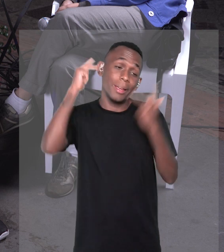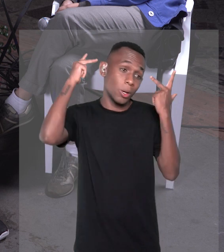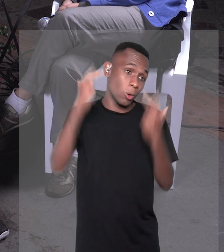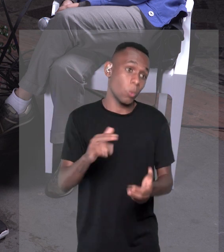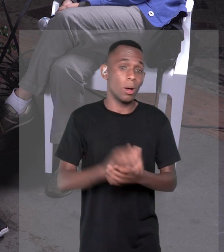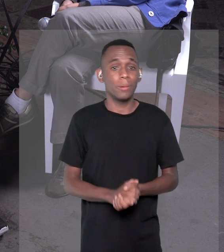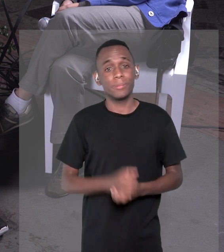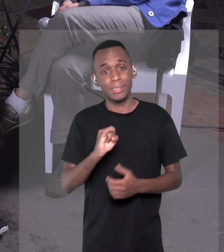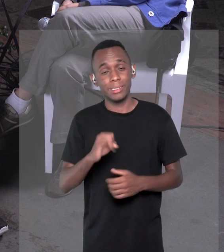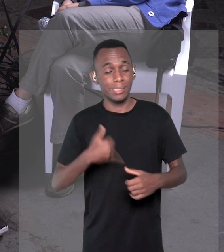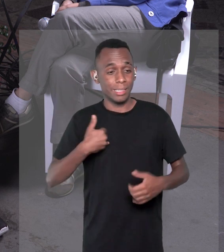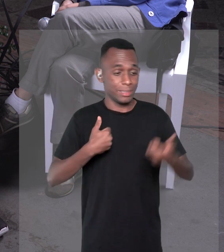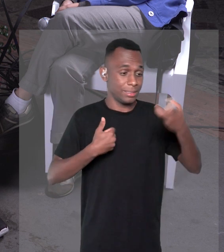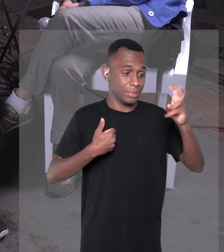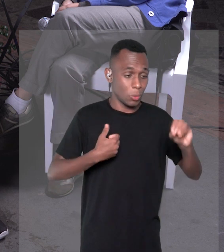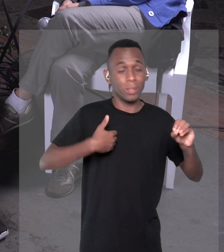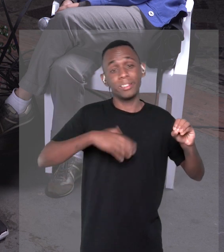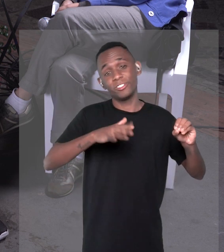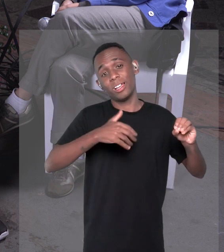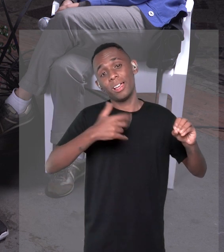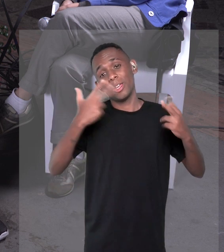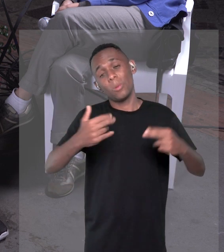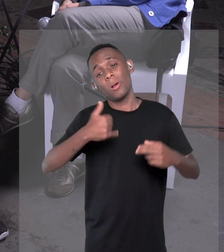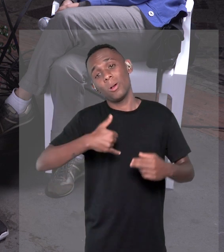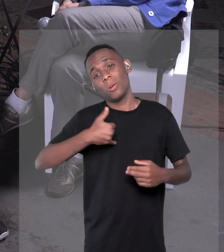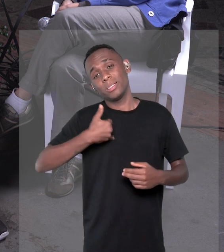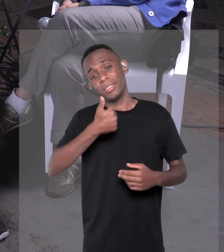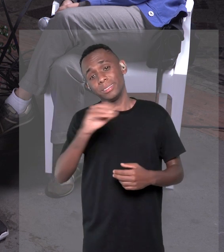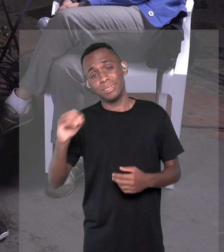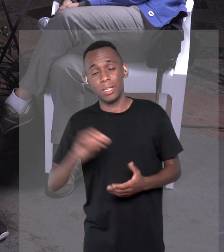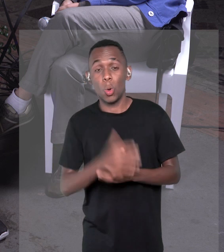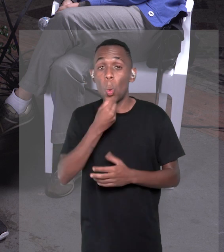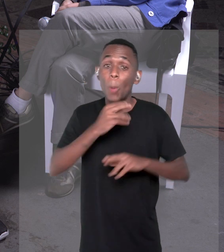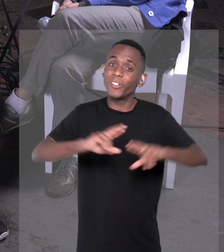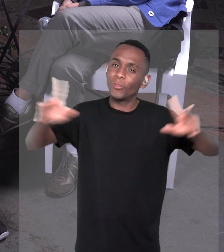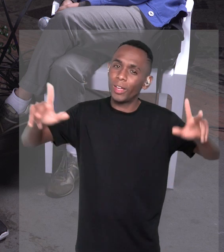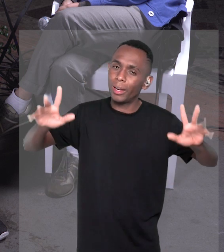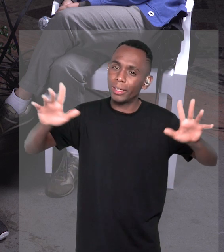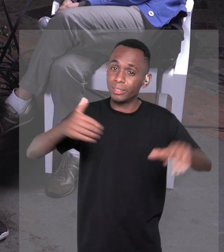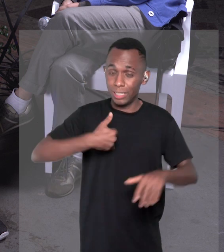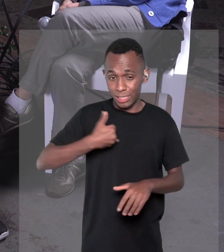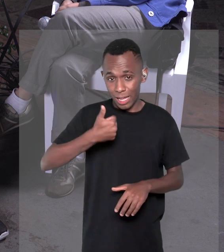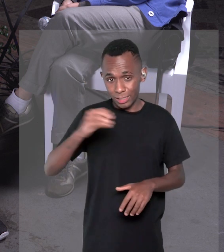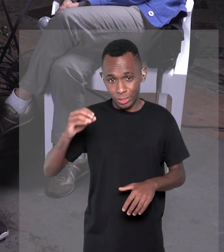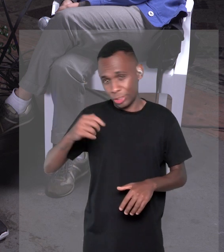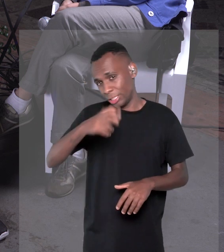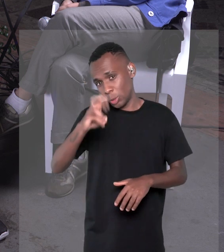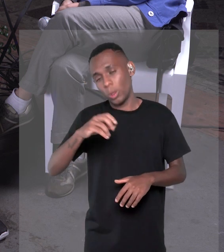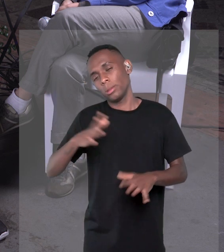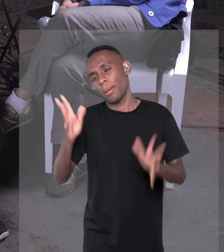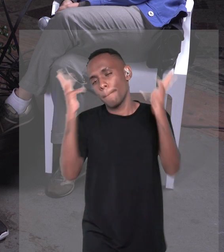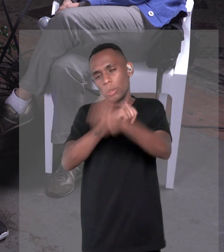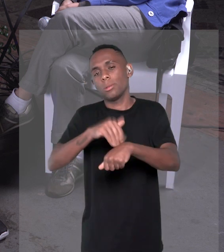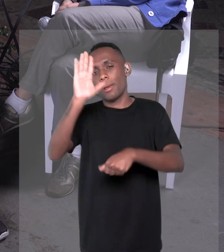com o outro. Então, eu acredito na rapaziada e vou dizer, quanto mais velho eu vou, porque eu já sou uma mulher quase centenária, Rosisca,